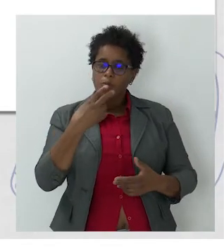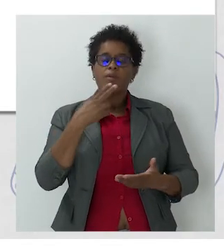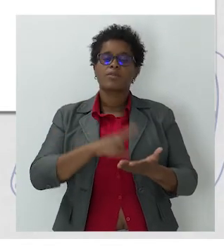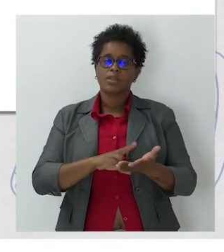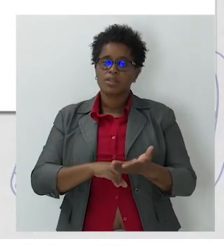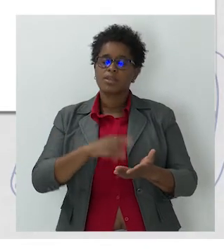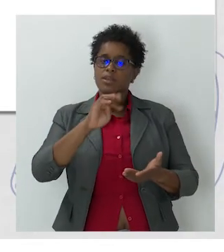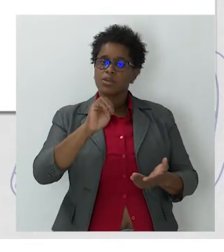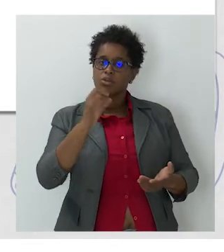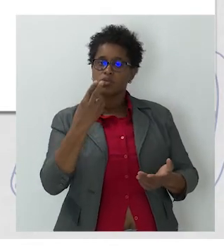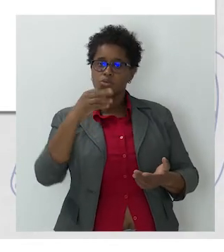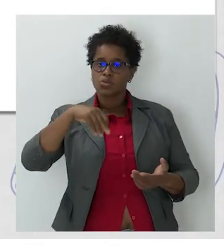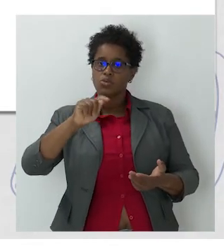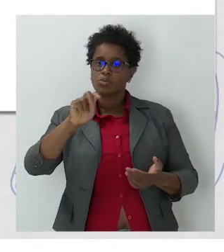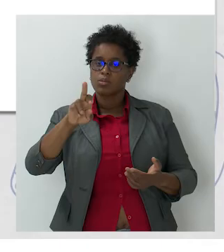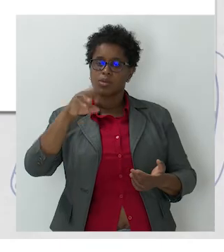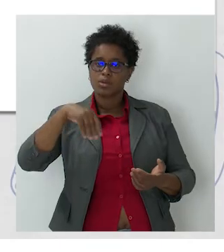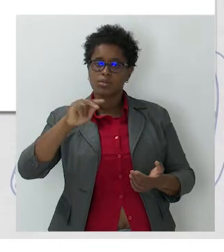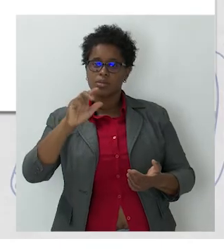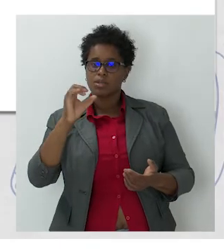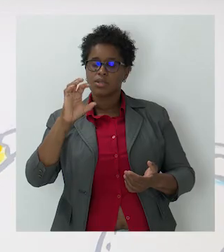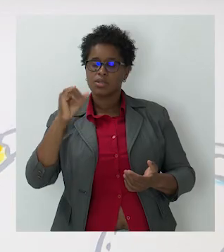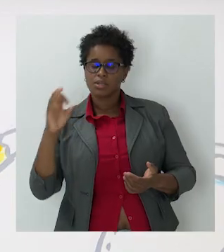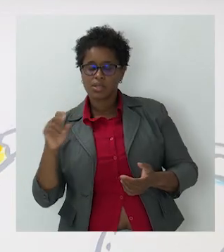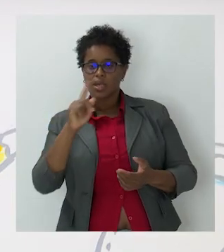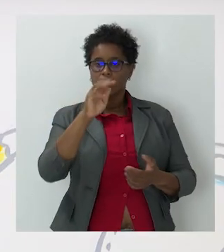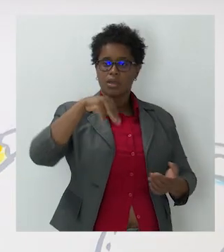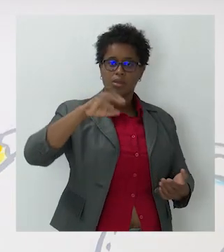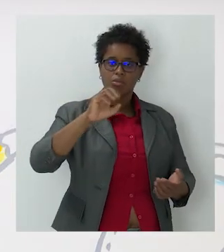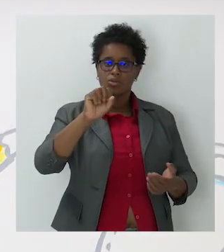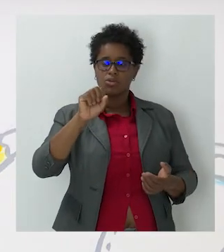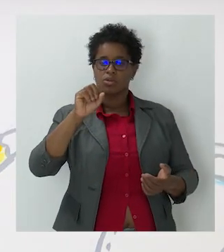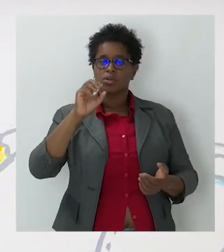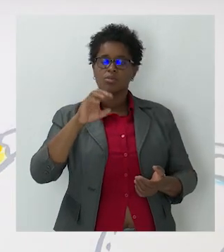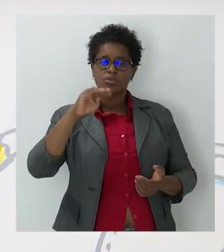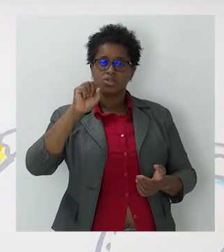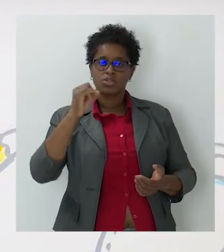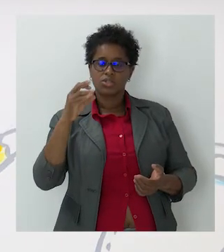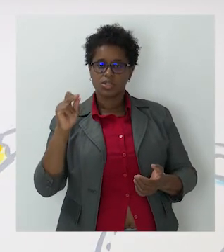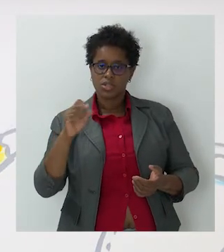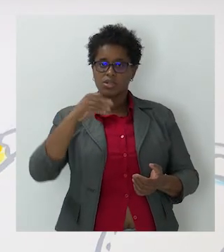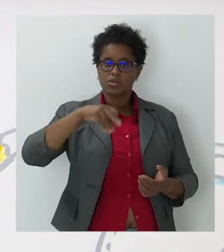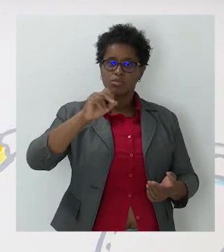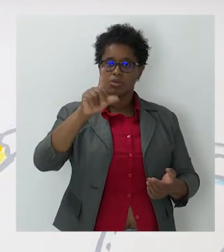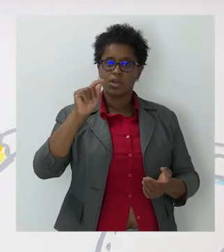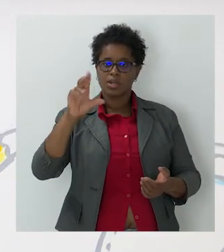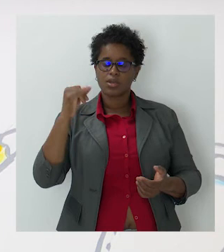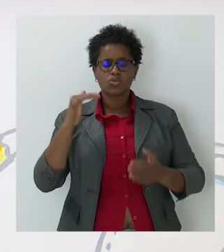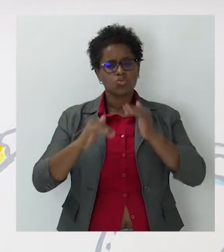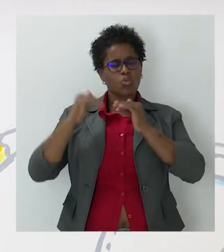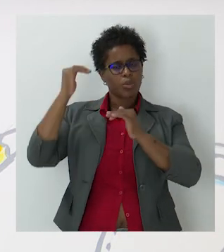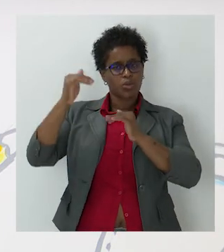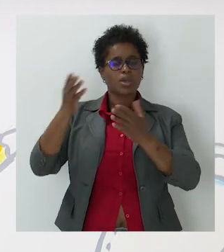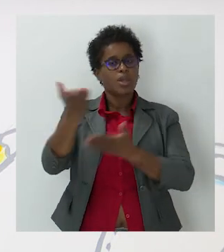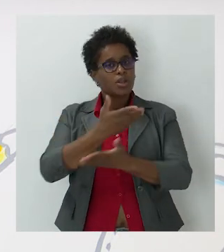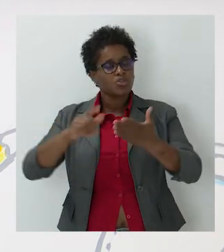verdadeira supremacia, hegemonia, poderio, superioridade em relação a outras